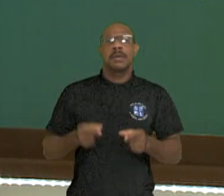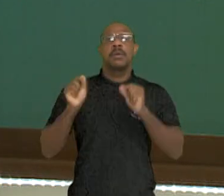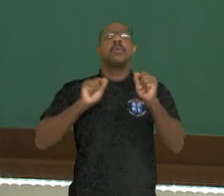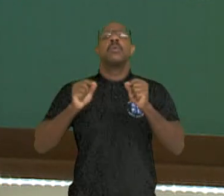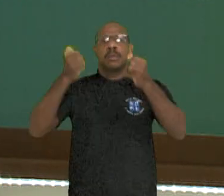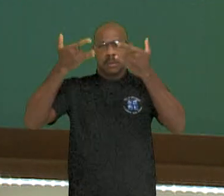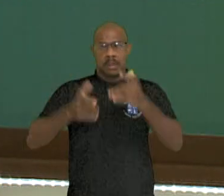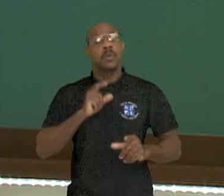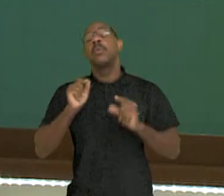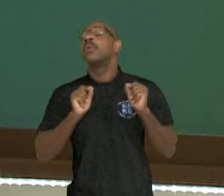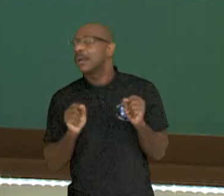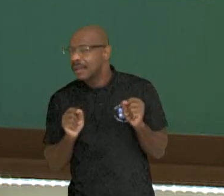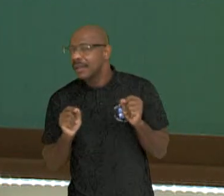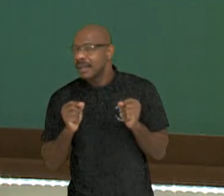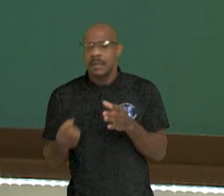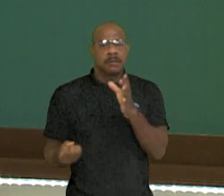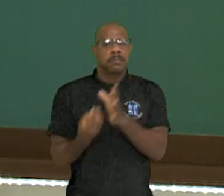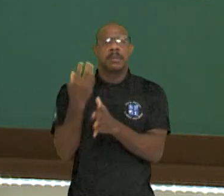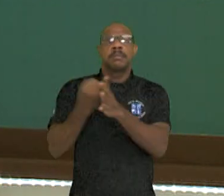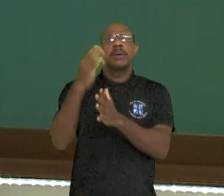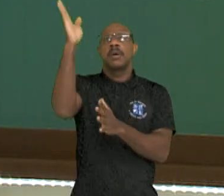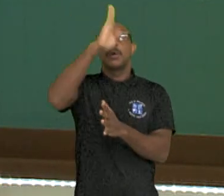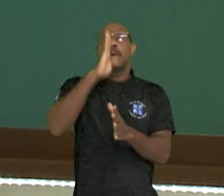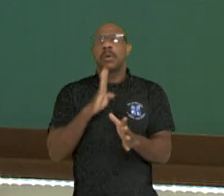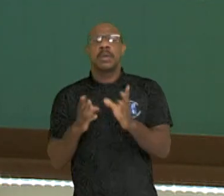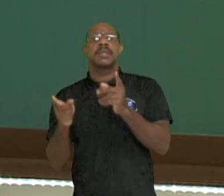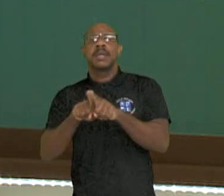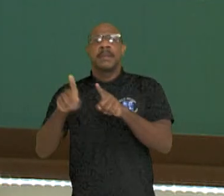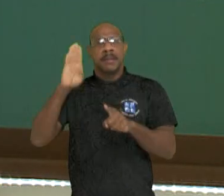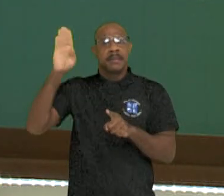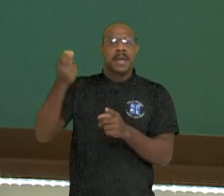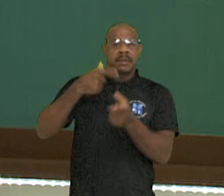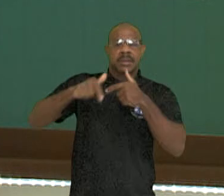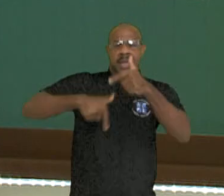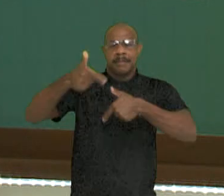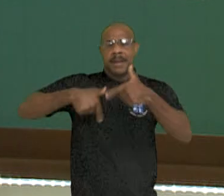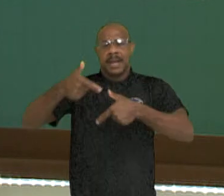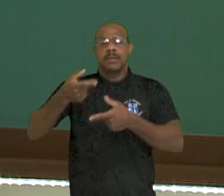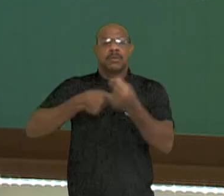sobre a formação e as principais atividades econômicas